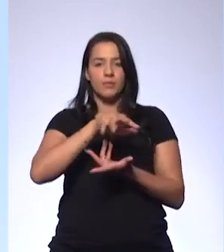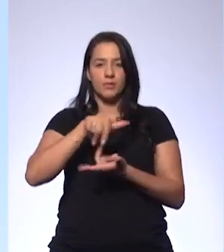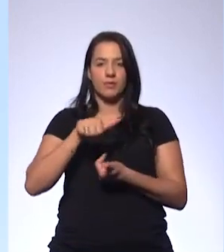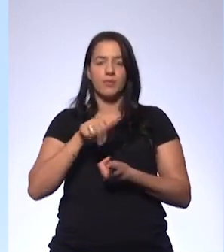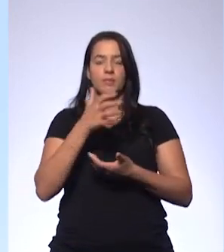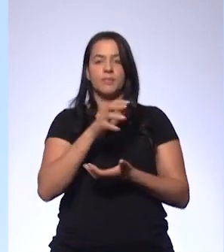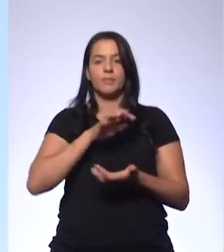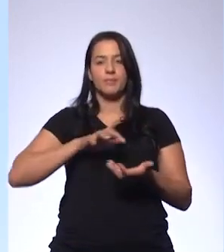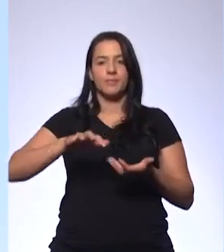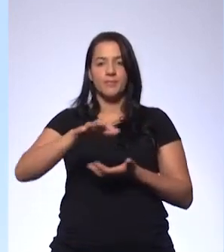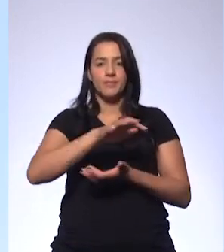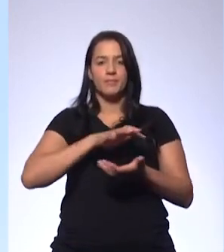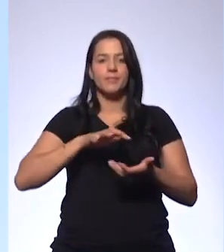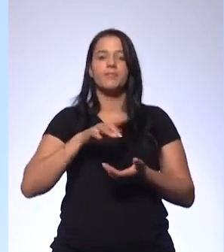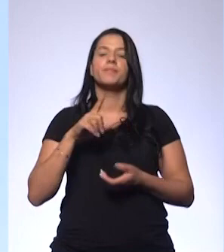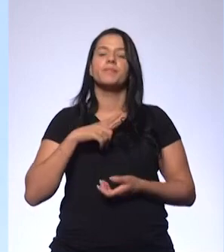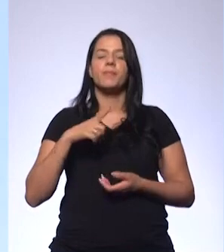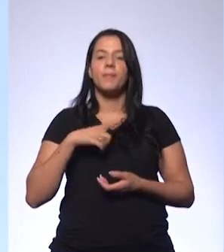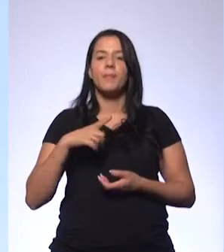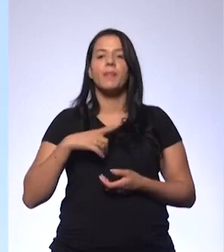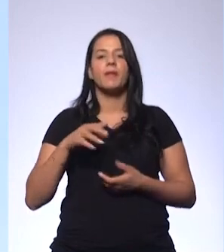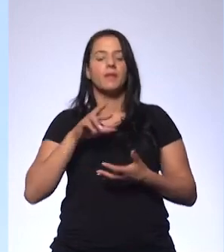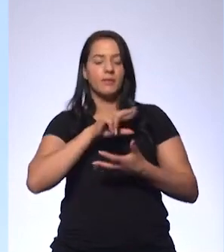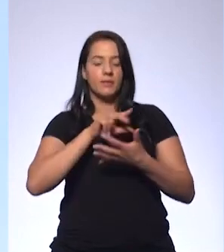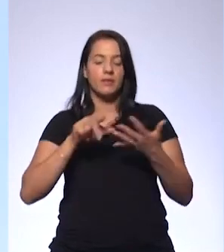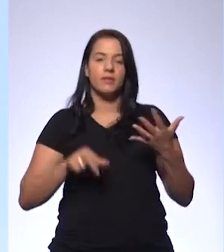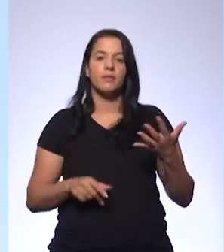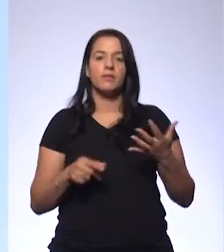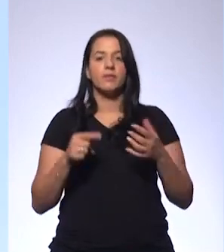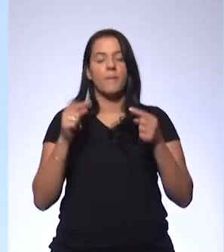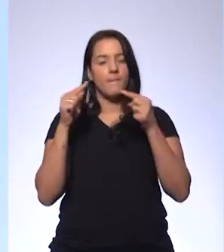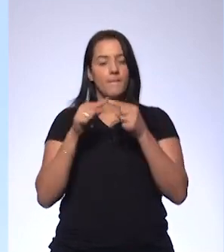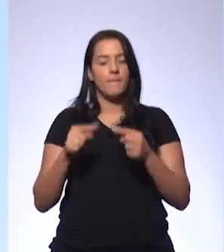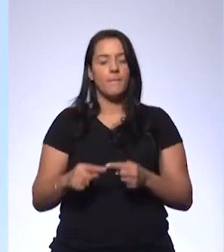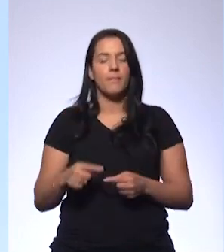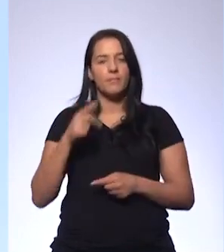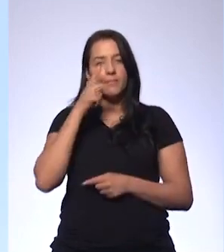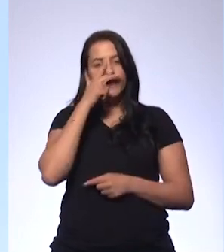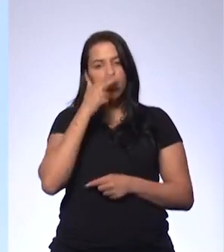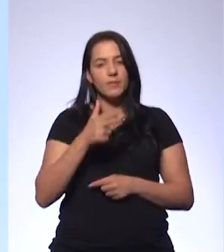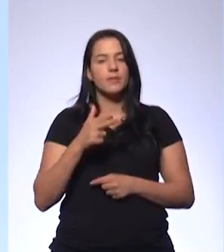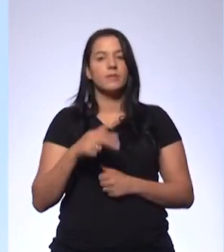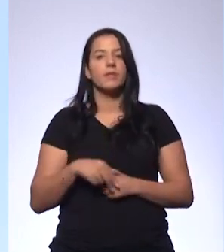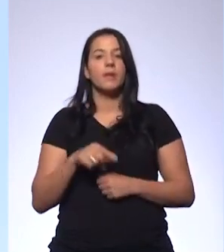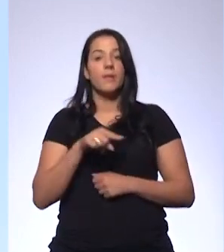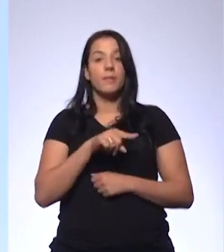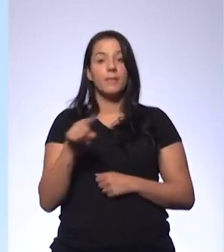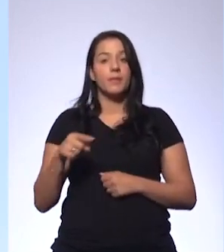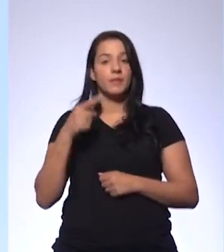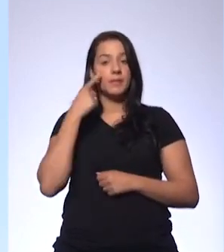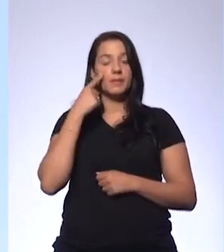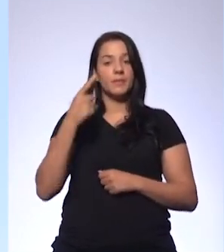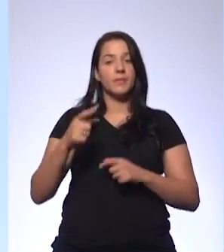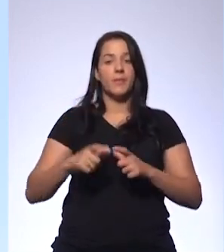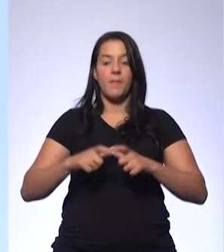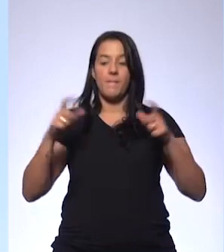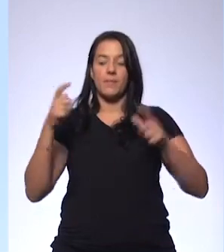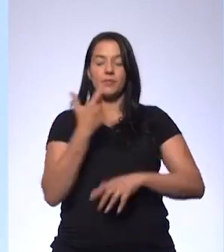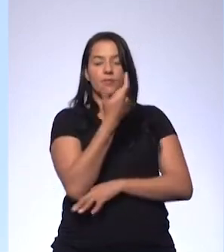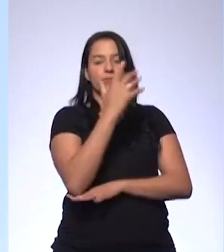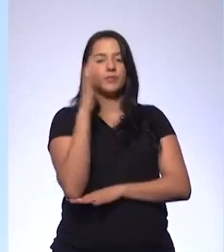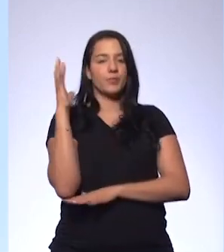tudo, né, características parecidas nesse sentido, né, para se tornarem essa grande unidade ecológica